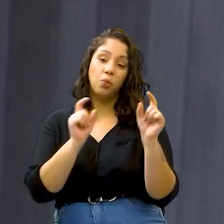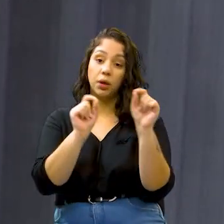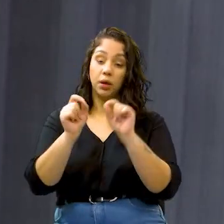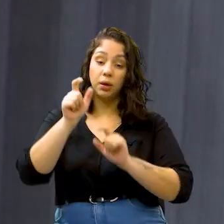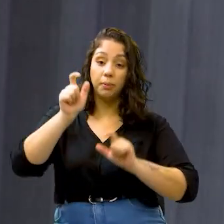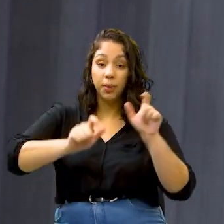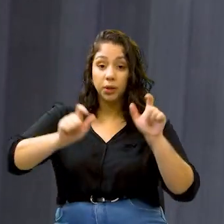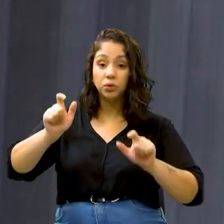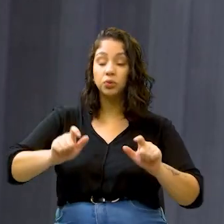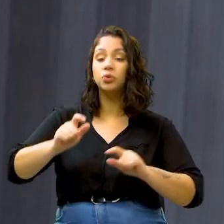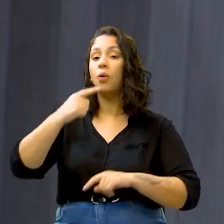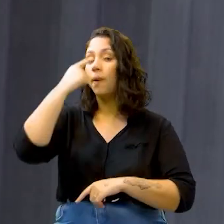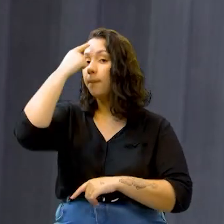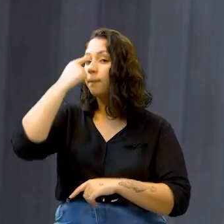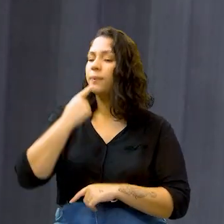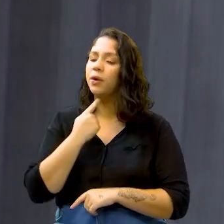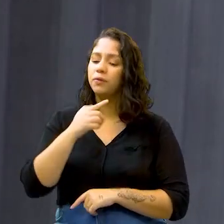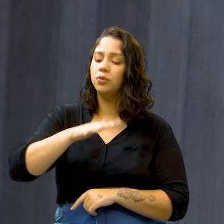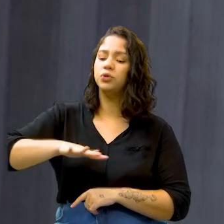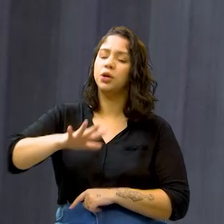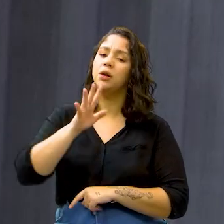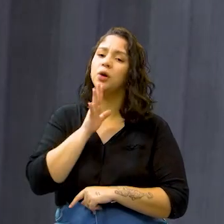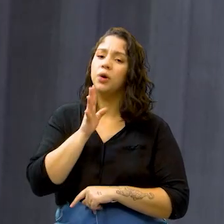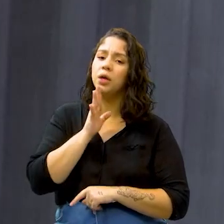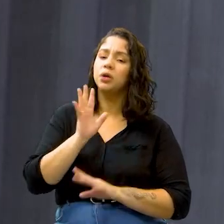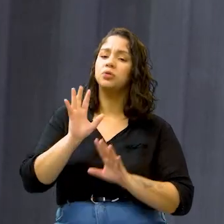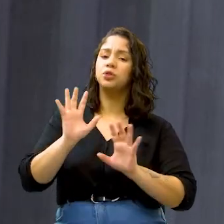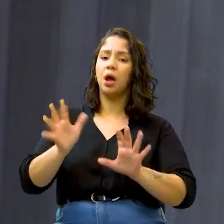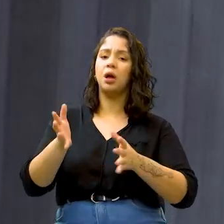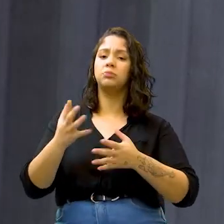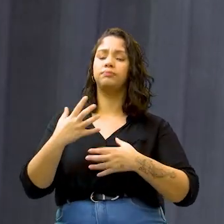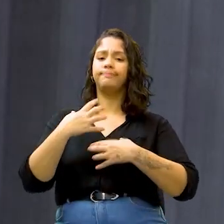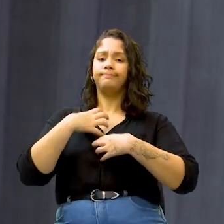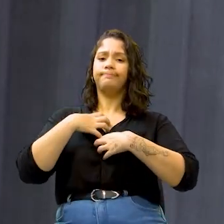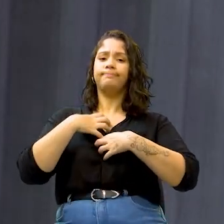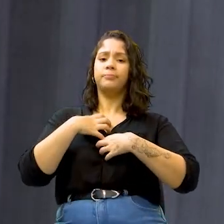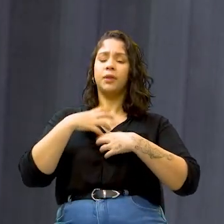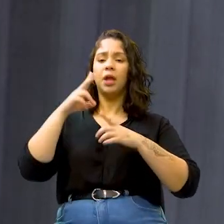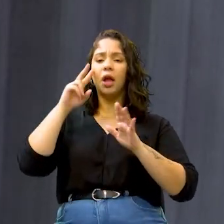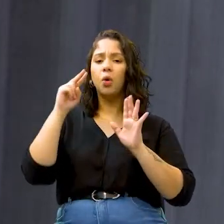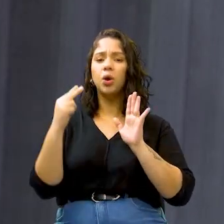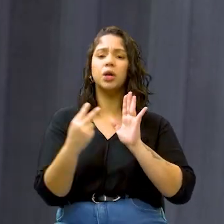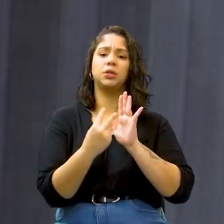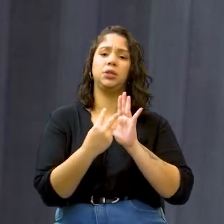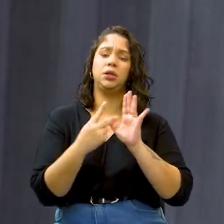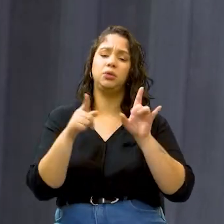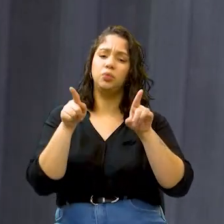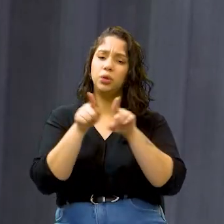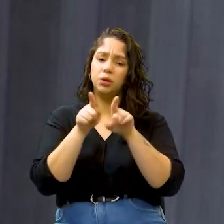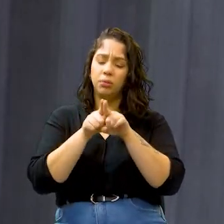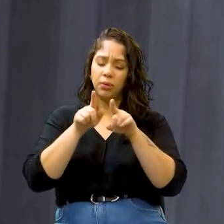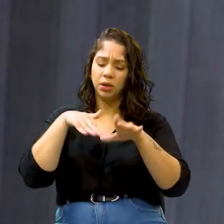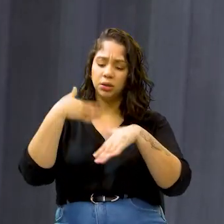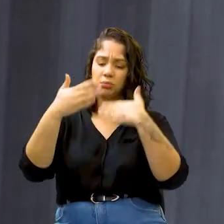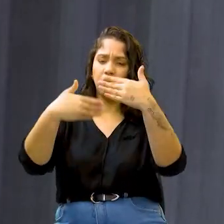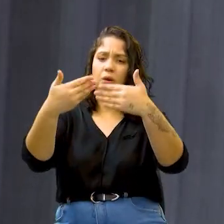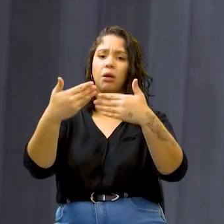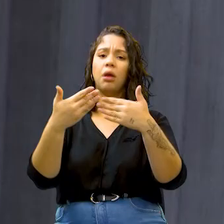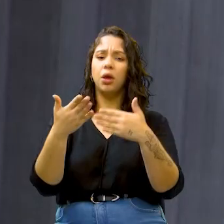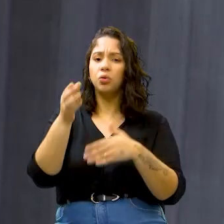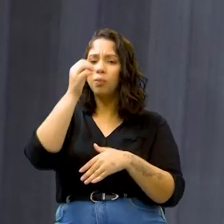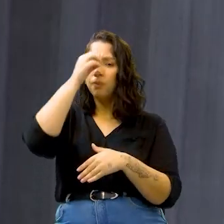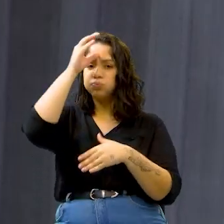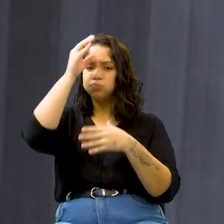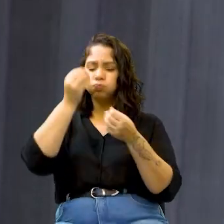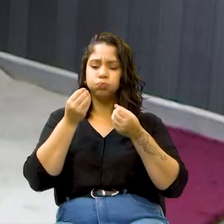vai fazer com que os candidatos dentro dos Seus perfis de área de conhecimento se sinta reconhecidos né e que